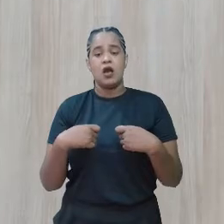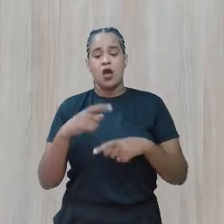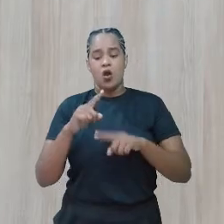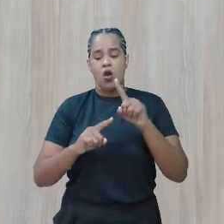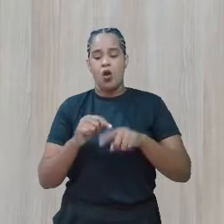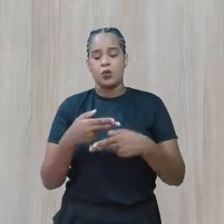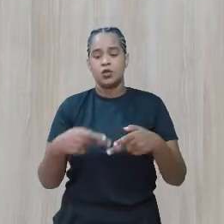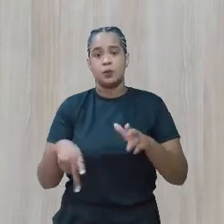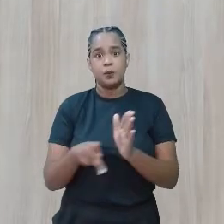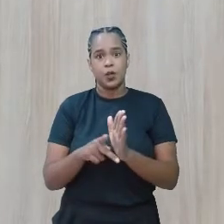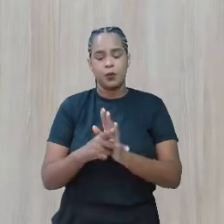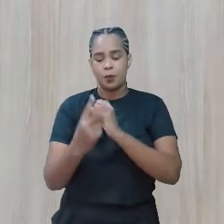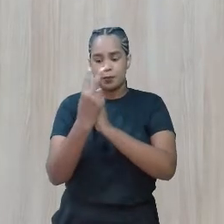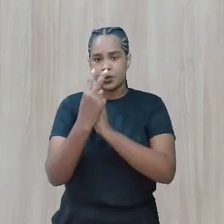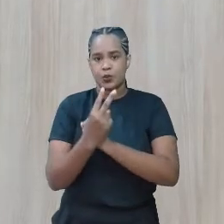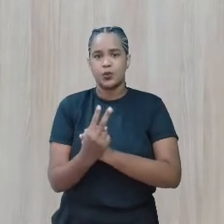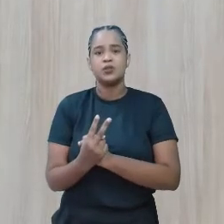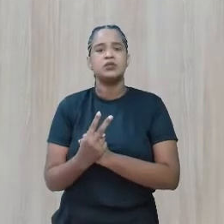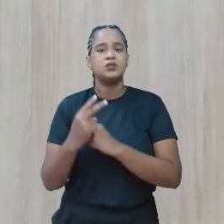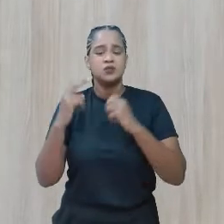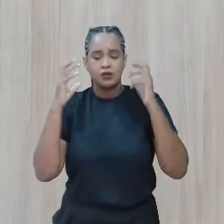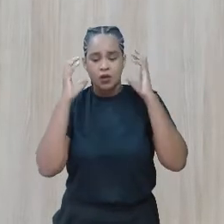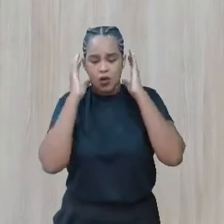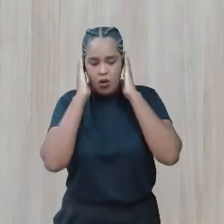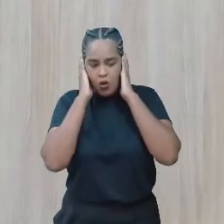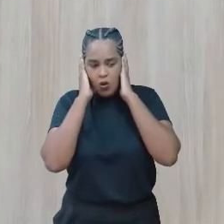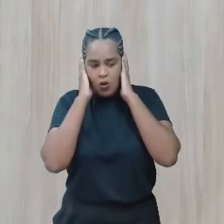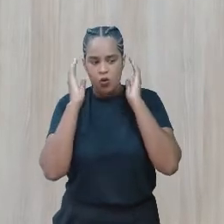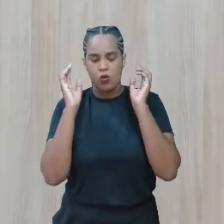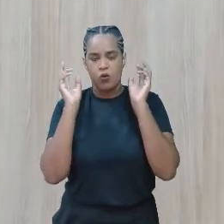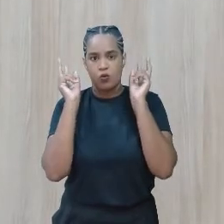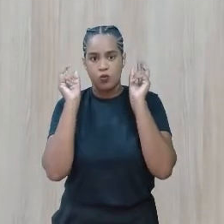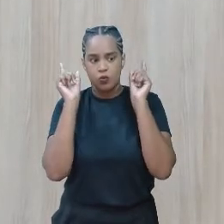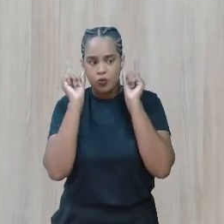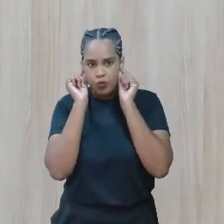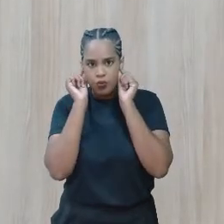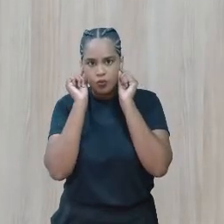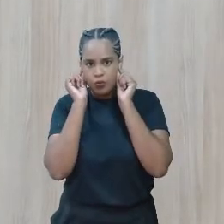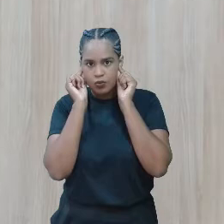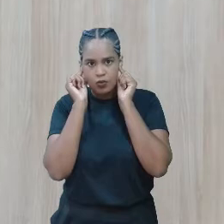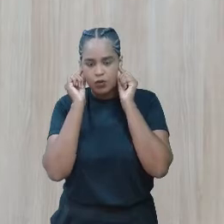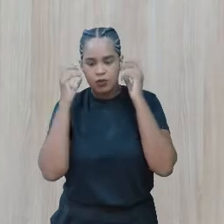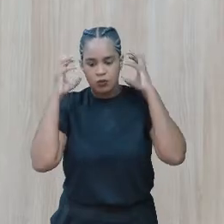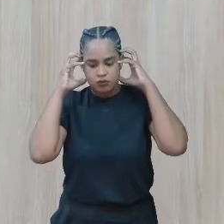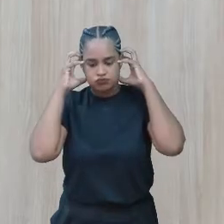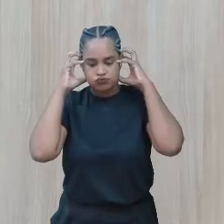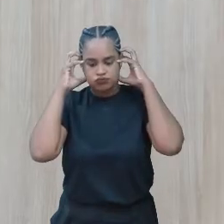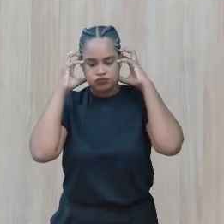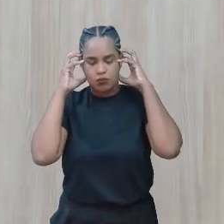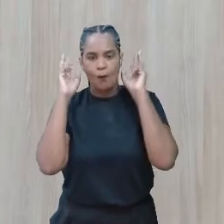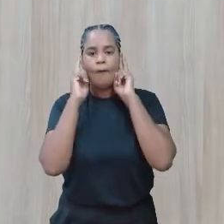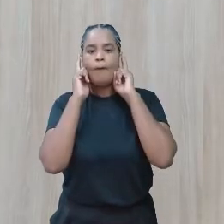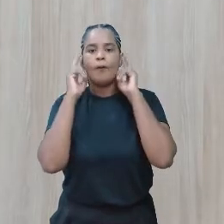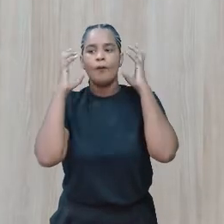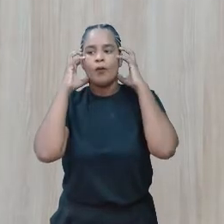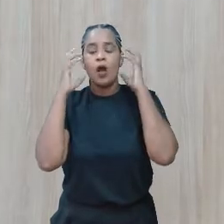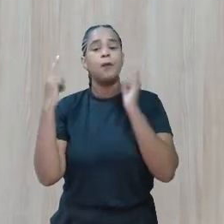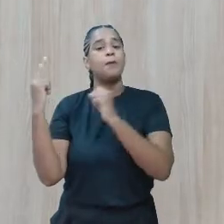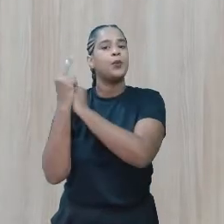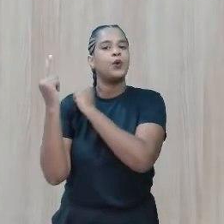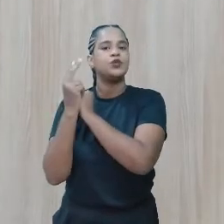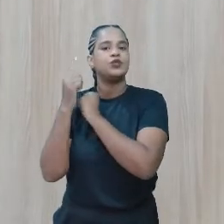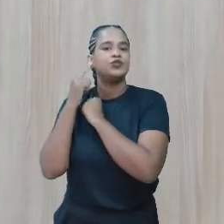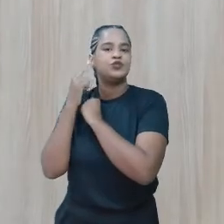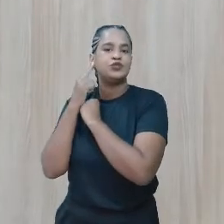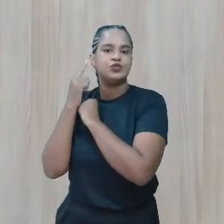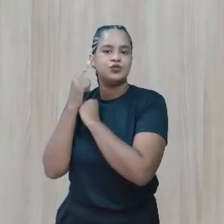são toda essa questão dos instrumentos de segurança, protetor auricular, é um fone que vai aí proteger. Então,